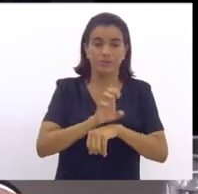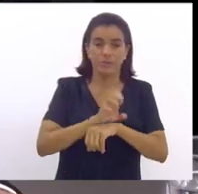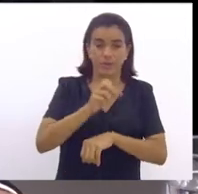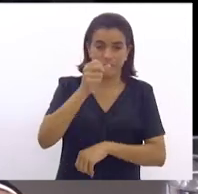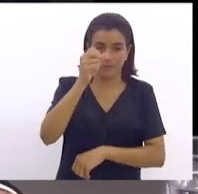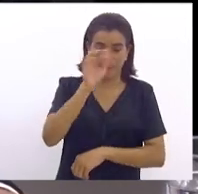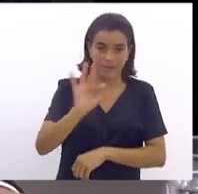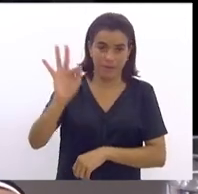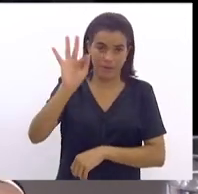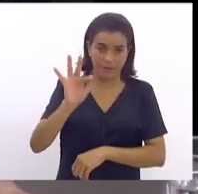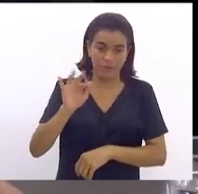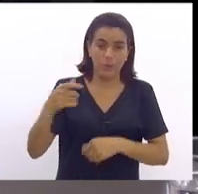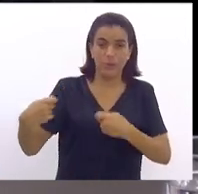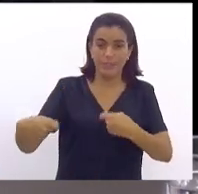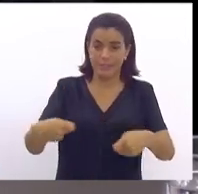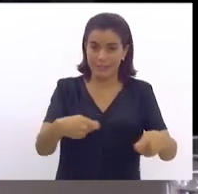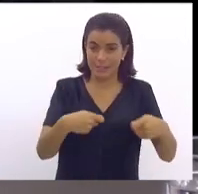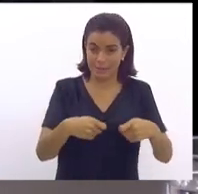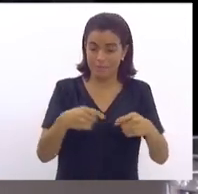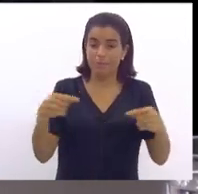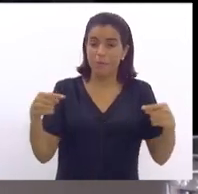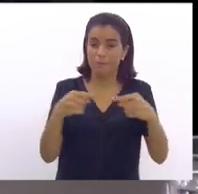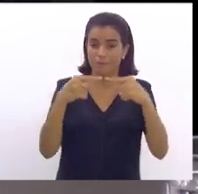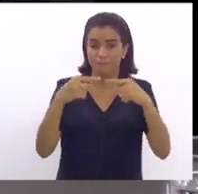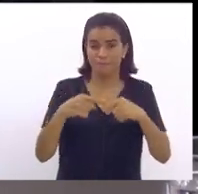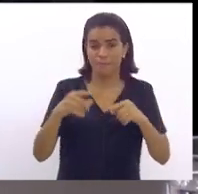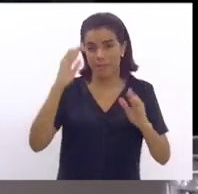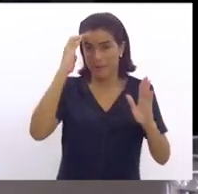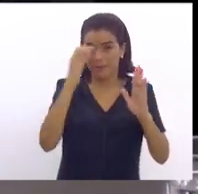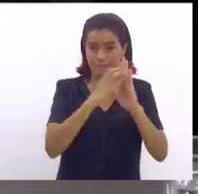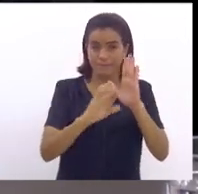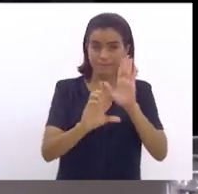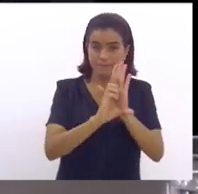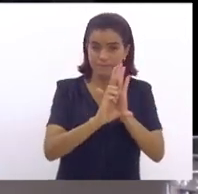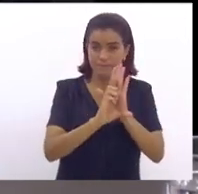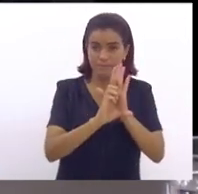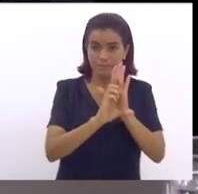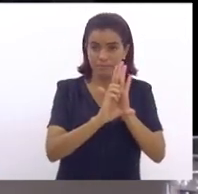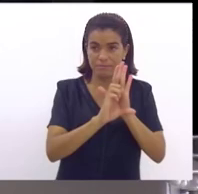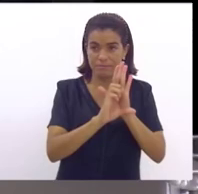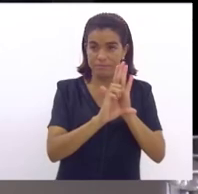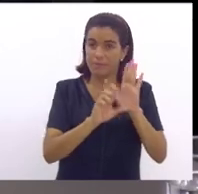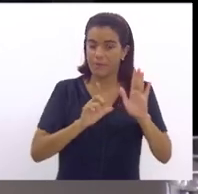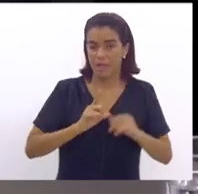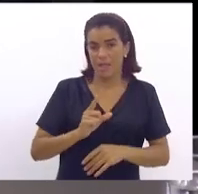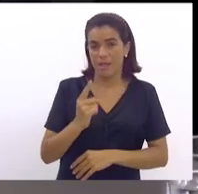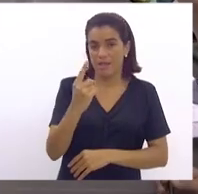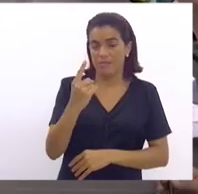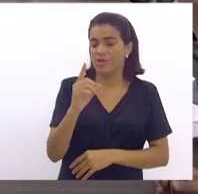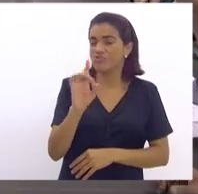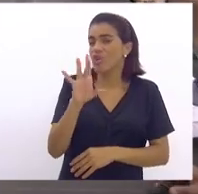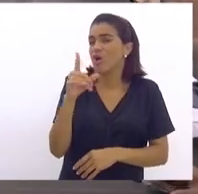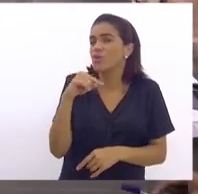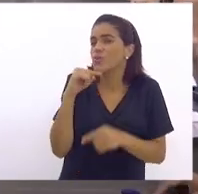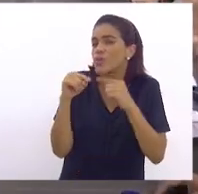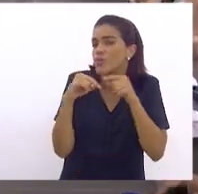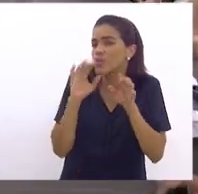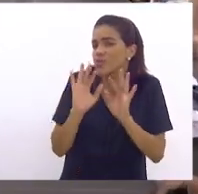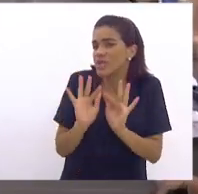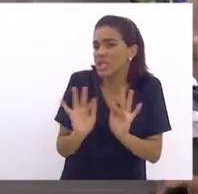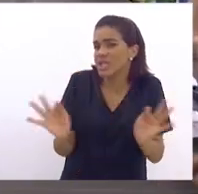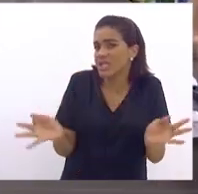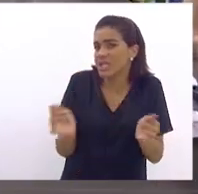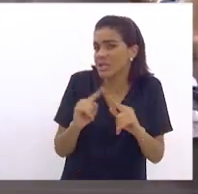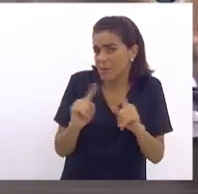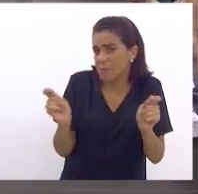providência. Parecer pela legalidade. Em discussão. Não havendo. Pois não. Era só uma dúvida, mas isso eu acho que